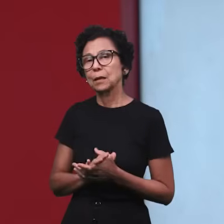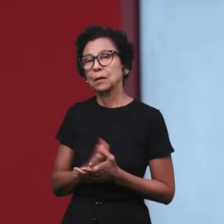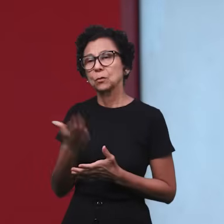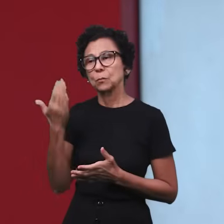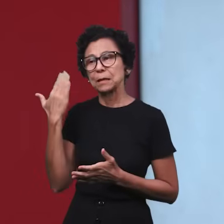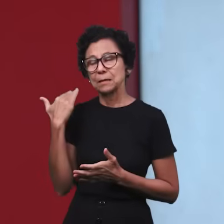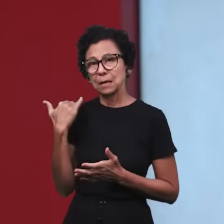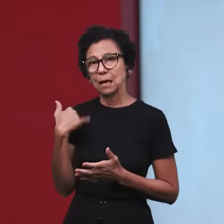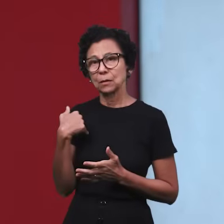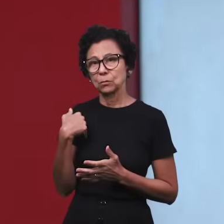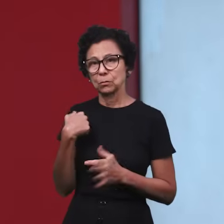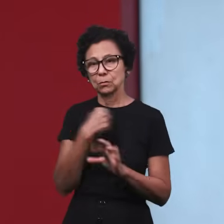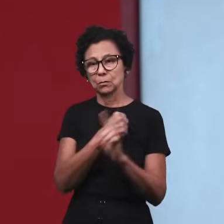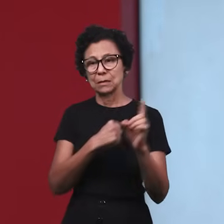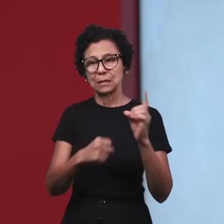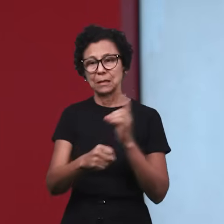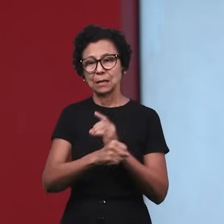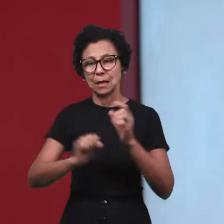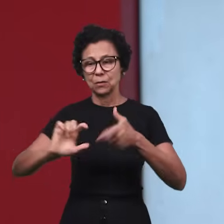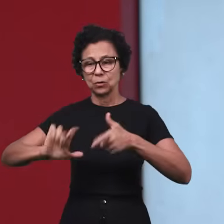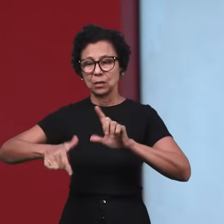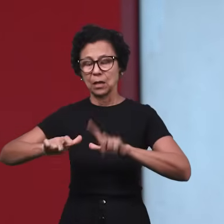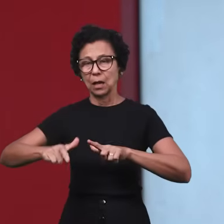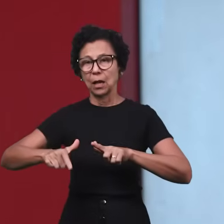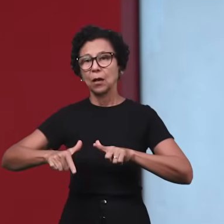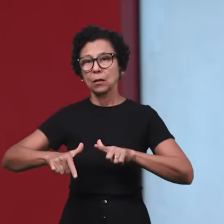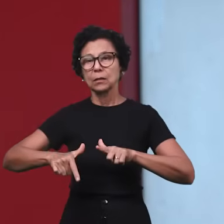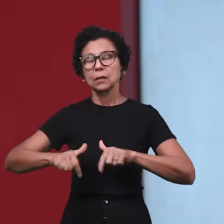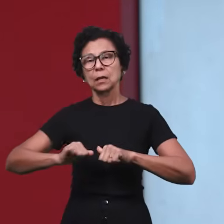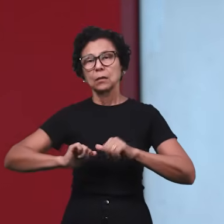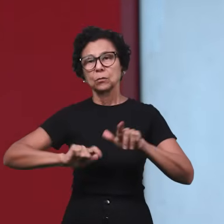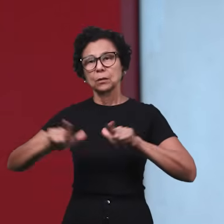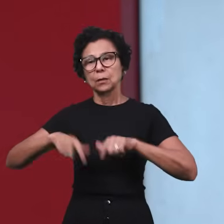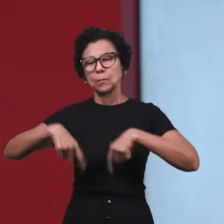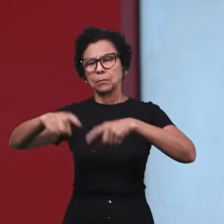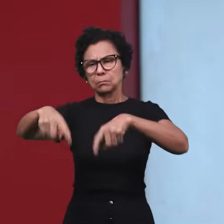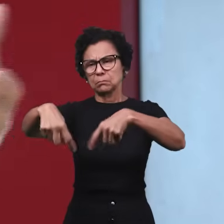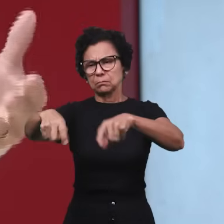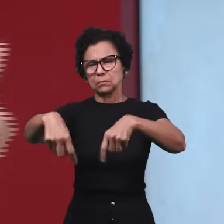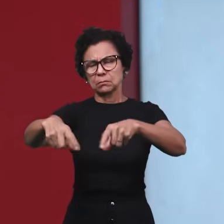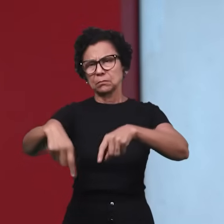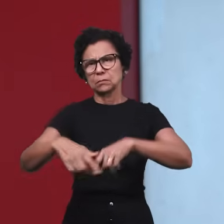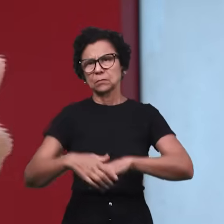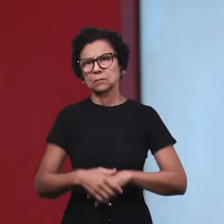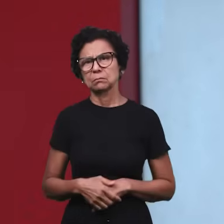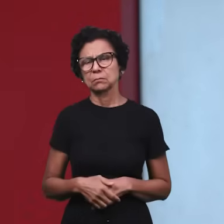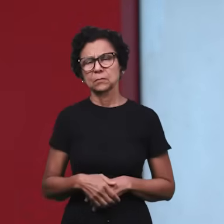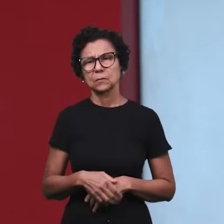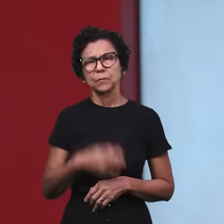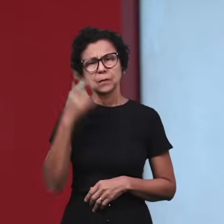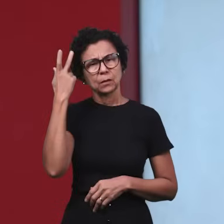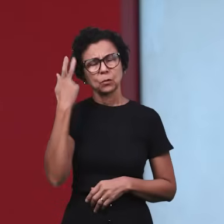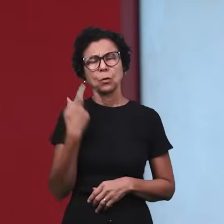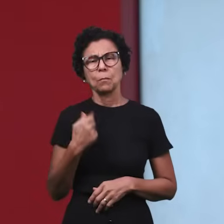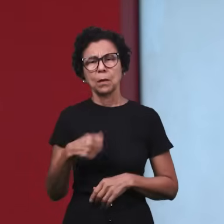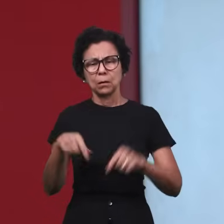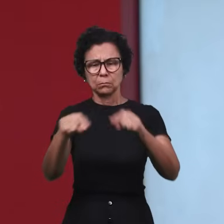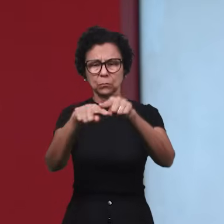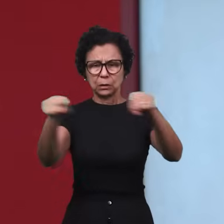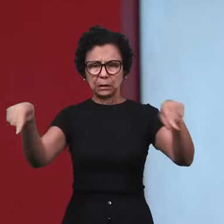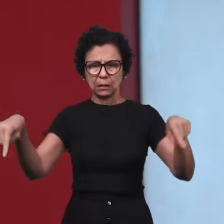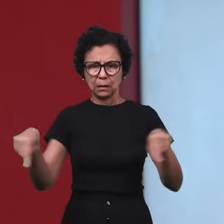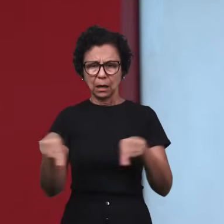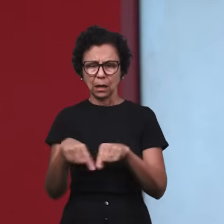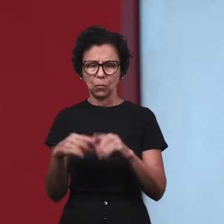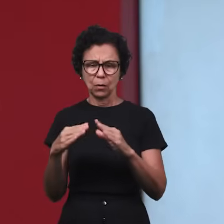era agropastoril. Então era muito comum ter um rebanho de ovelhas ou ter uma ovelhinha, né, ali no quintal da sua casa, próximo à sua casa,